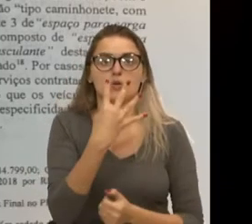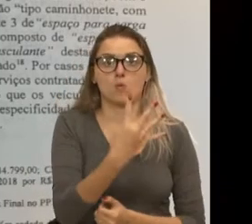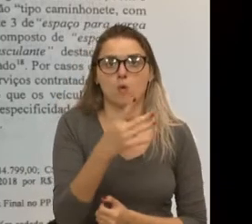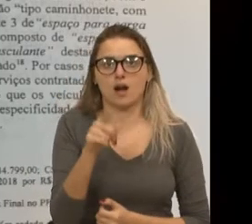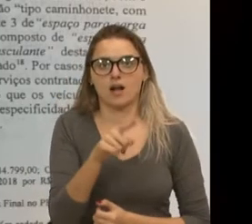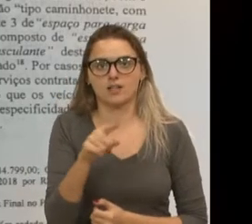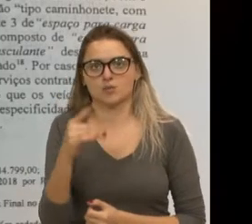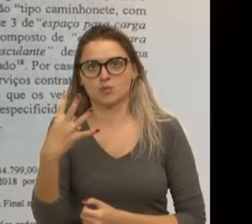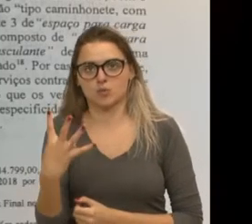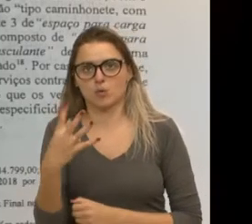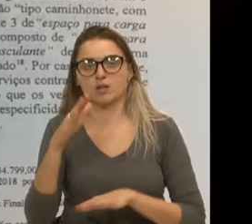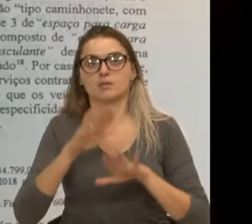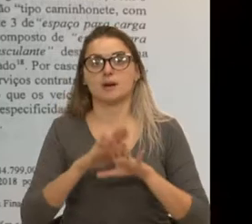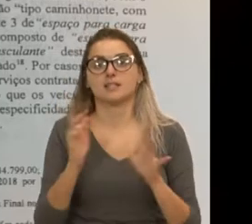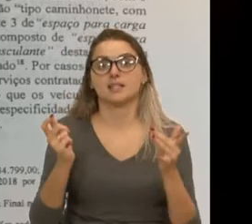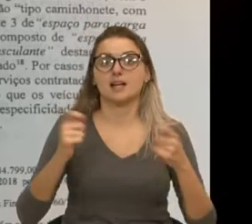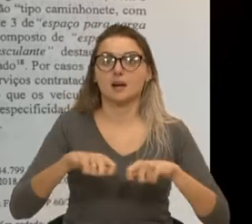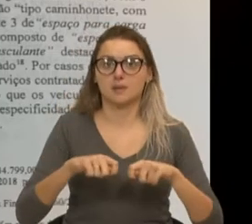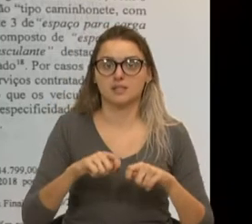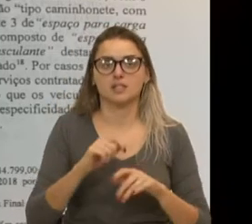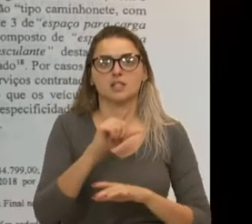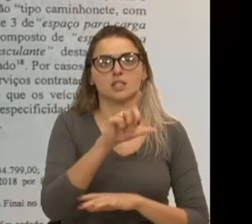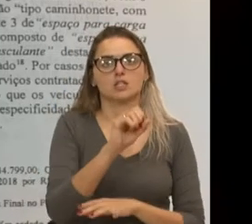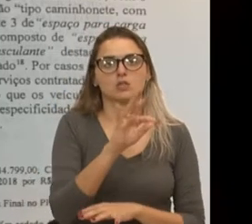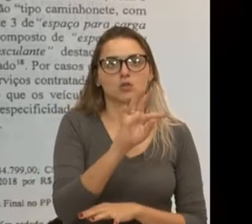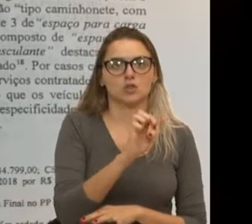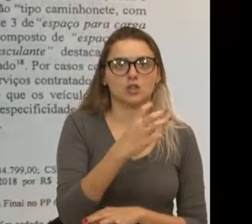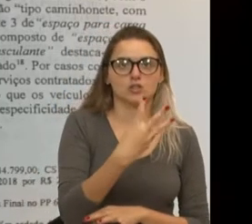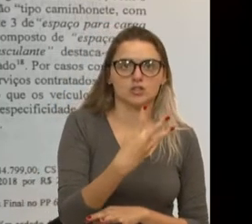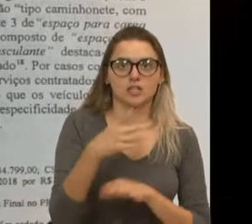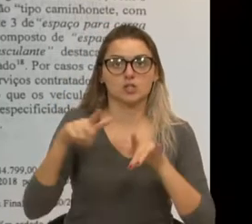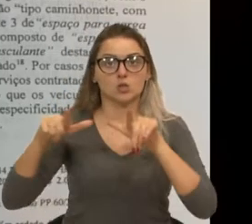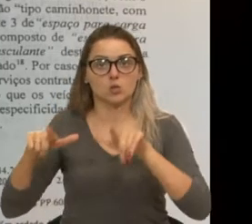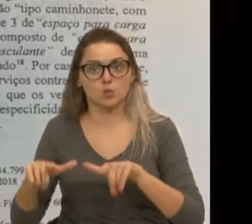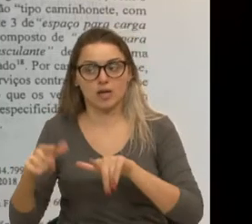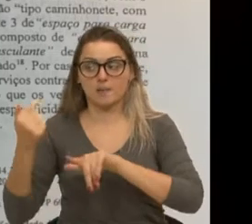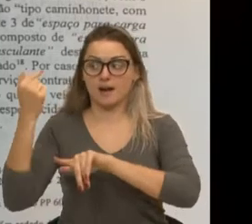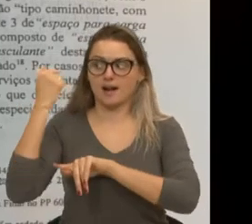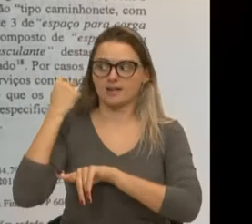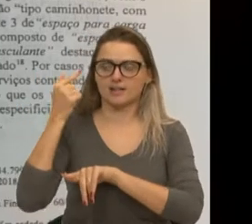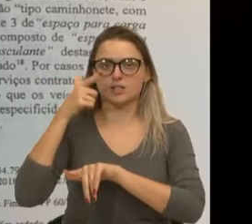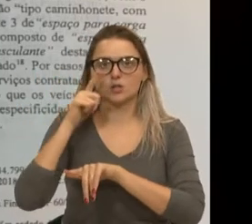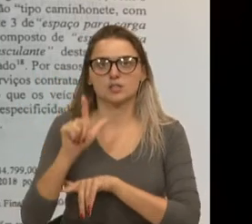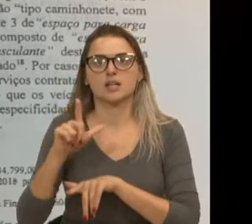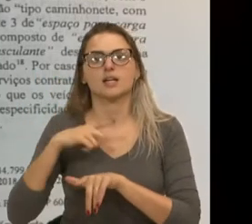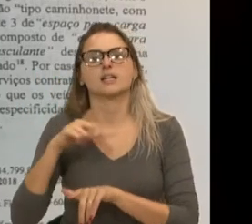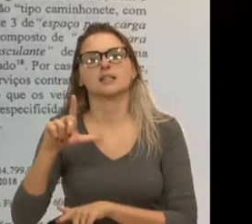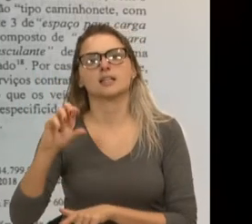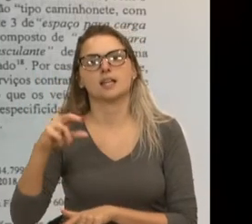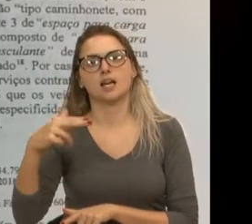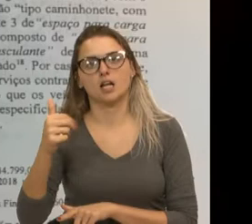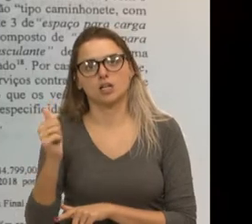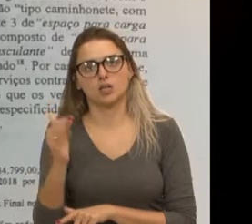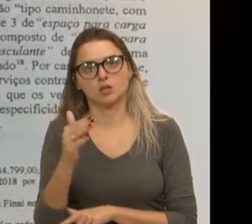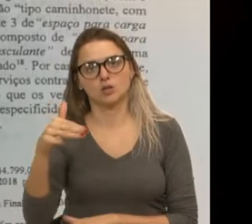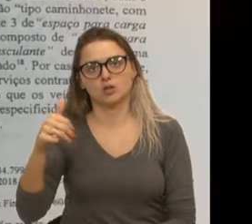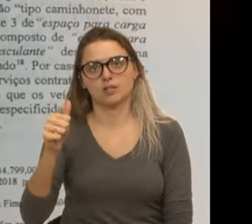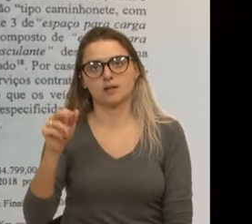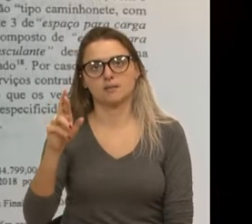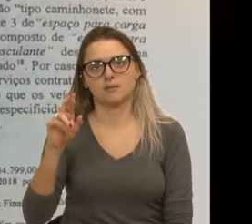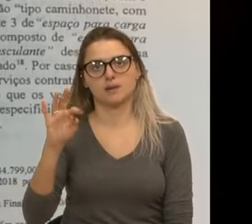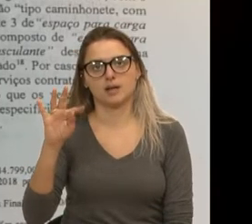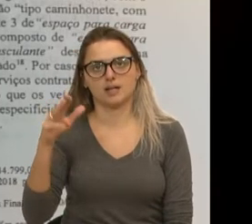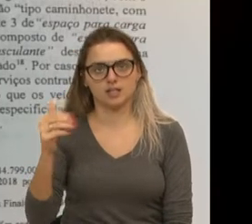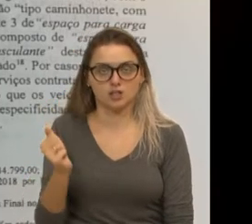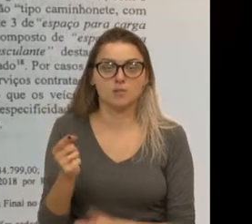diferenciando-se meramente por ser composto no lote 3 de espaço para carga equipado com lona marítima, enquanto o veículo do lote 2 é